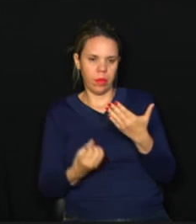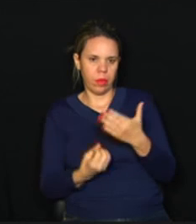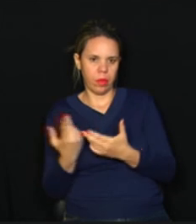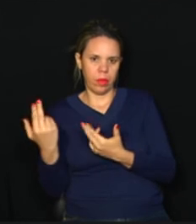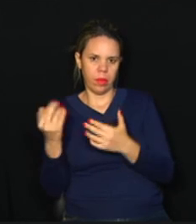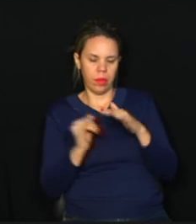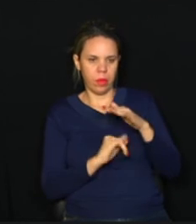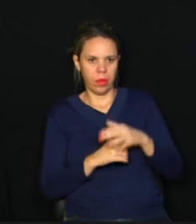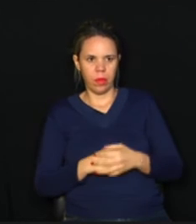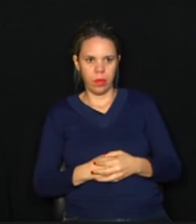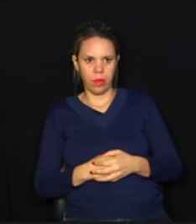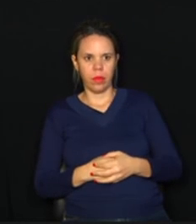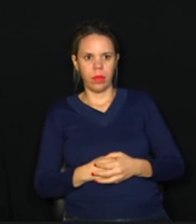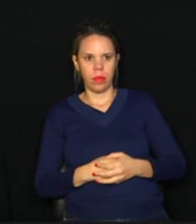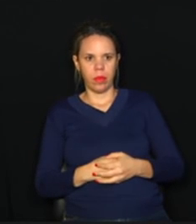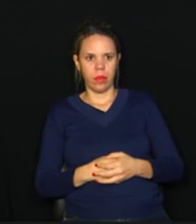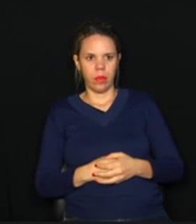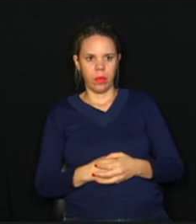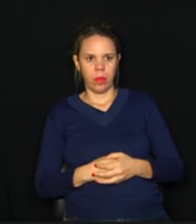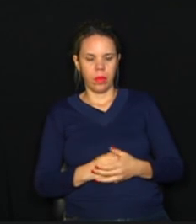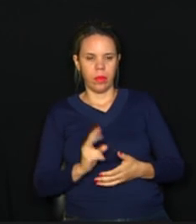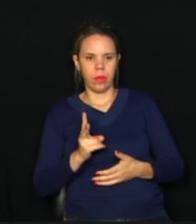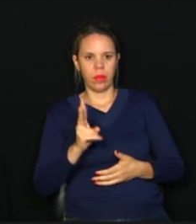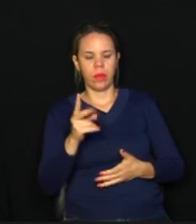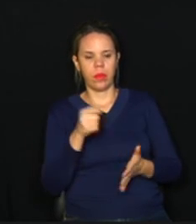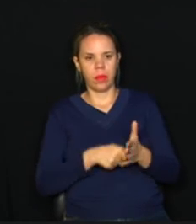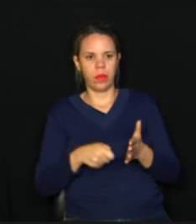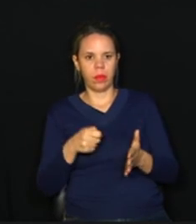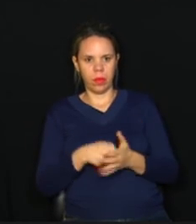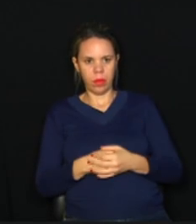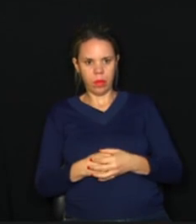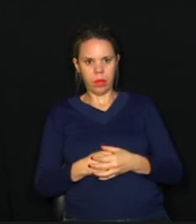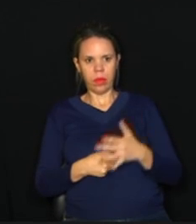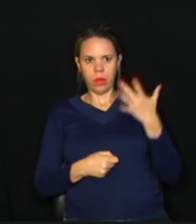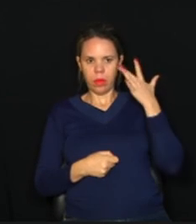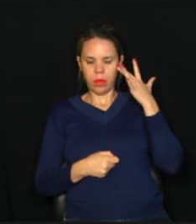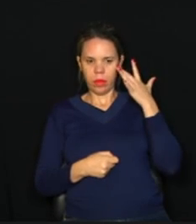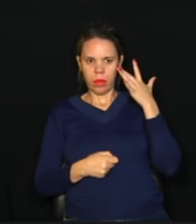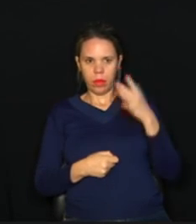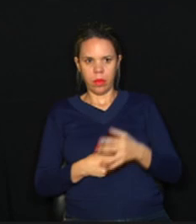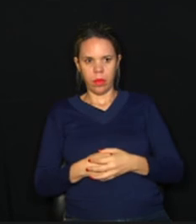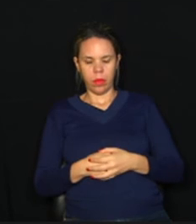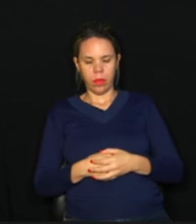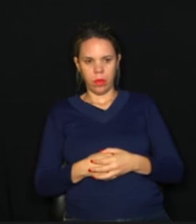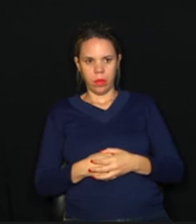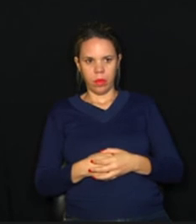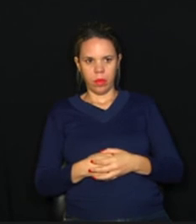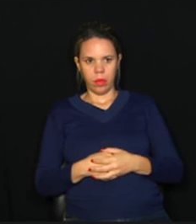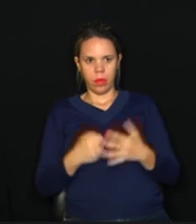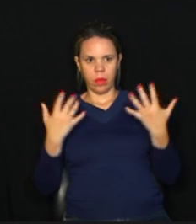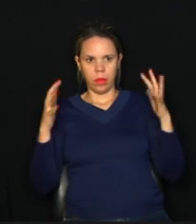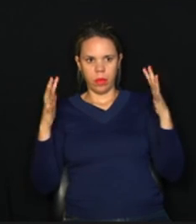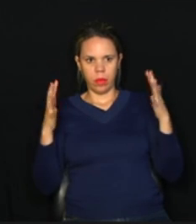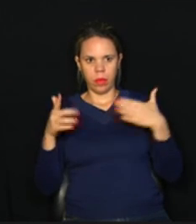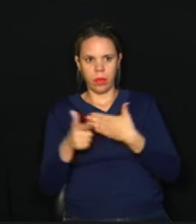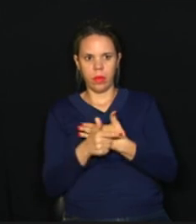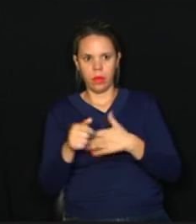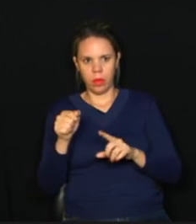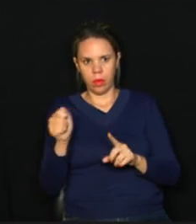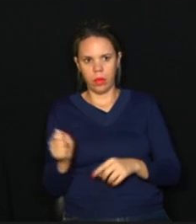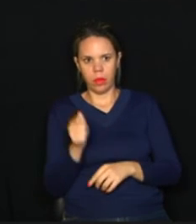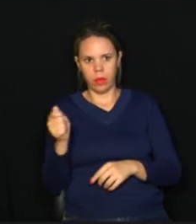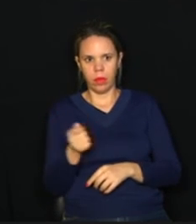alguns institutos. Então, gente, vamos continuar essa luta. Eu acho que a gente tem que... quero parabenizar o papel da